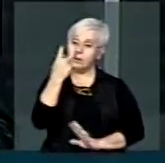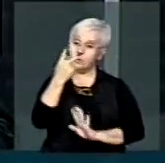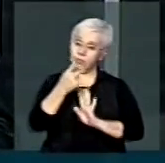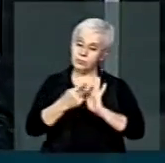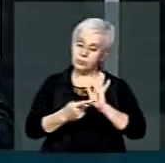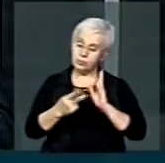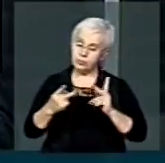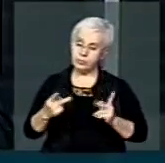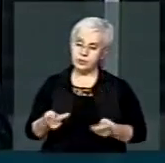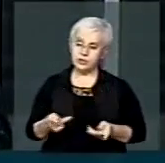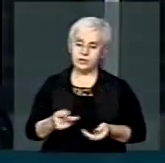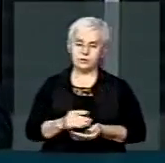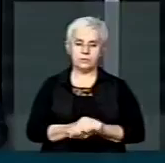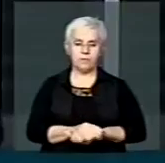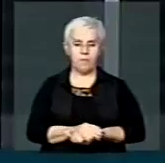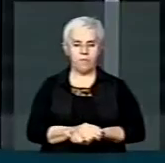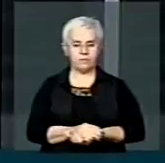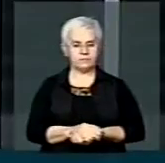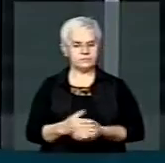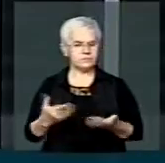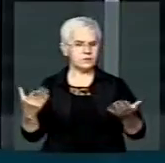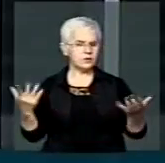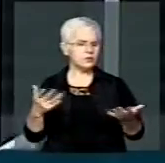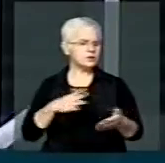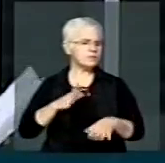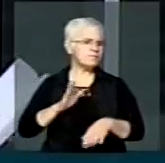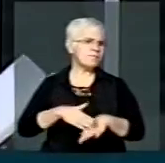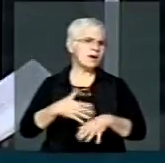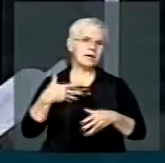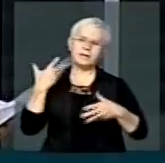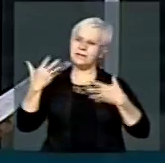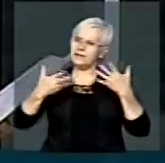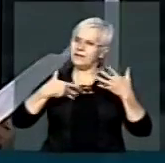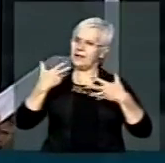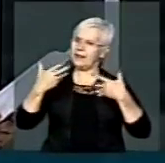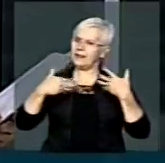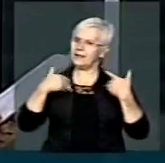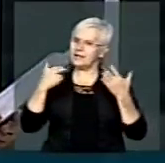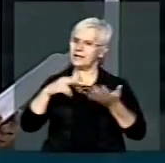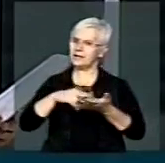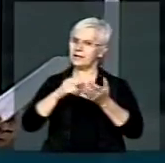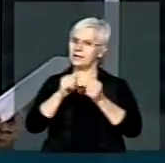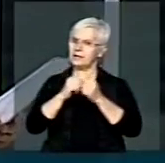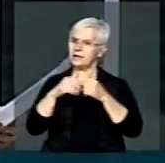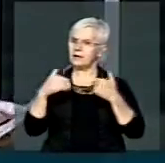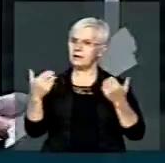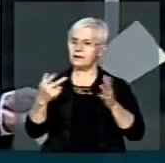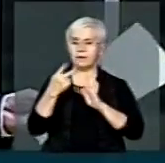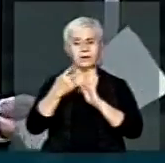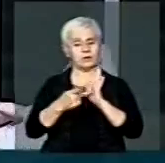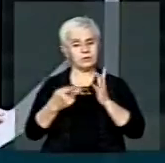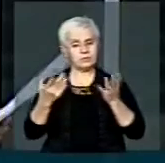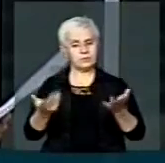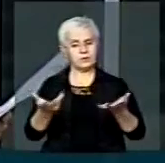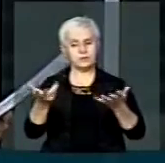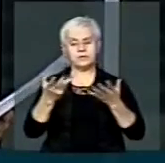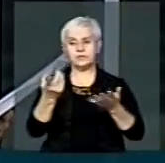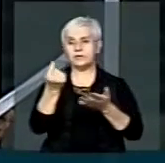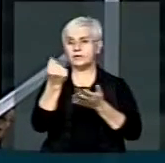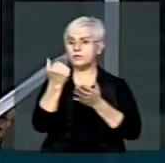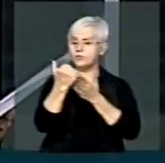presidente, que hoje mais me entusiasma. É um projeto que pretende desonerar